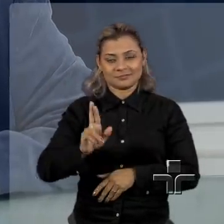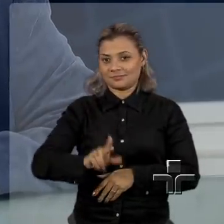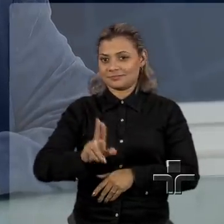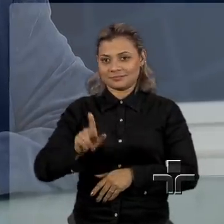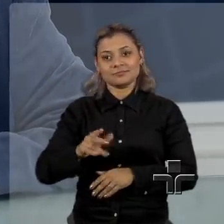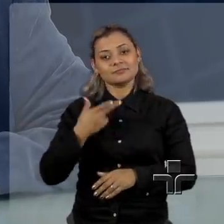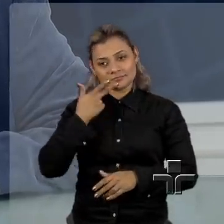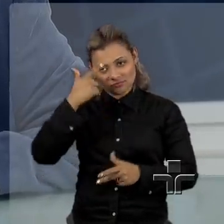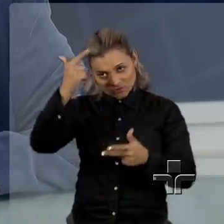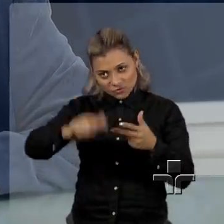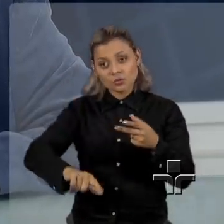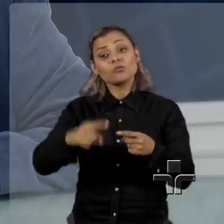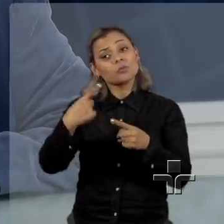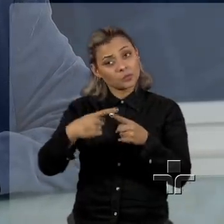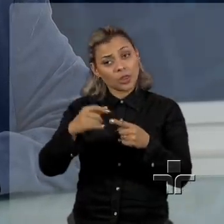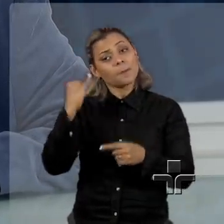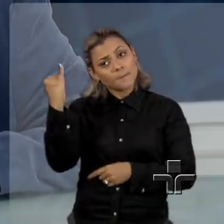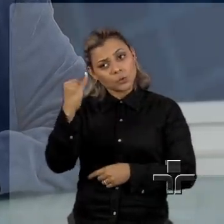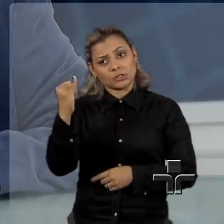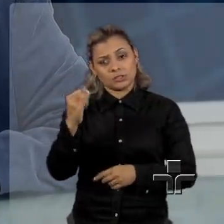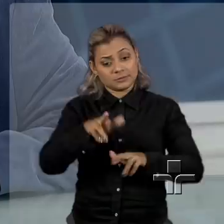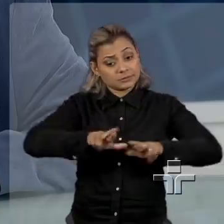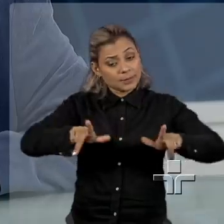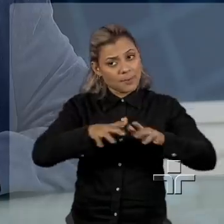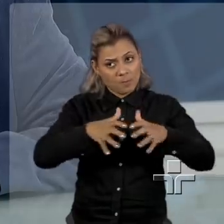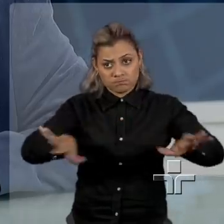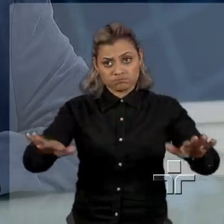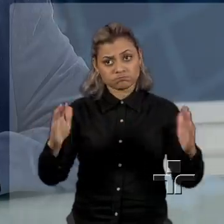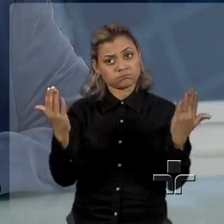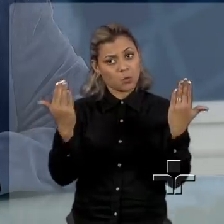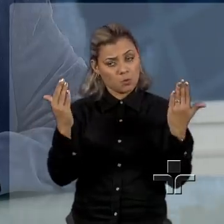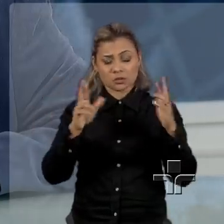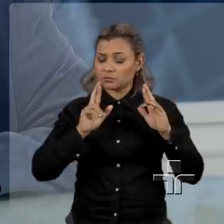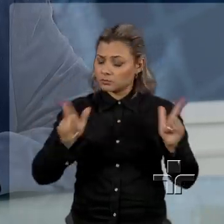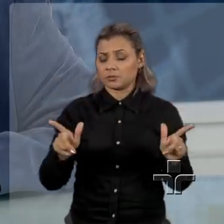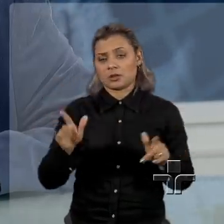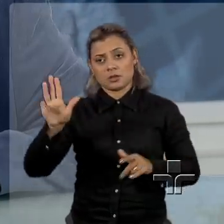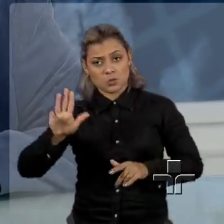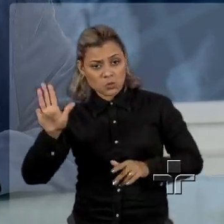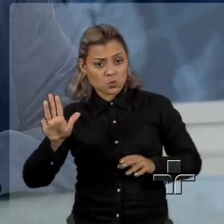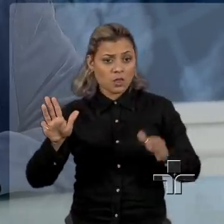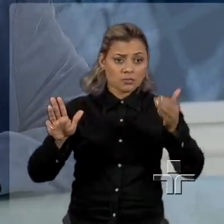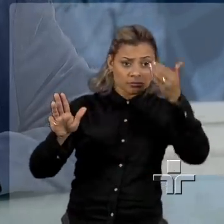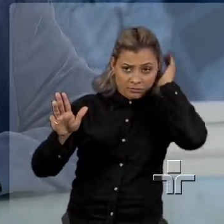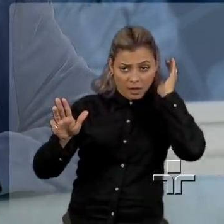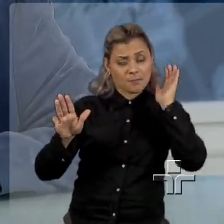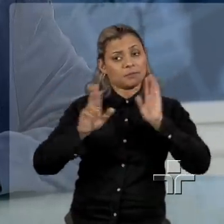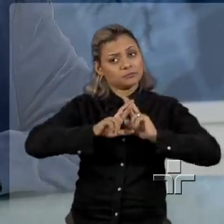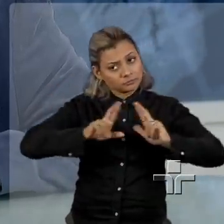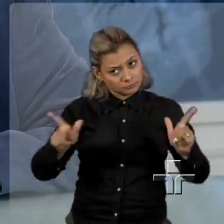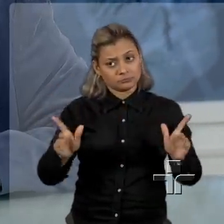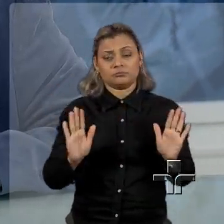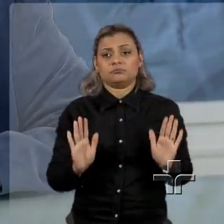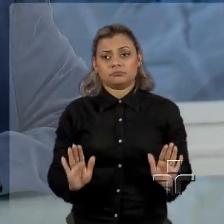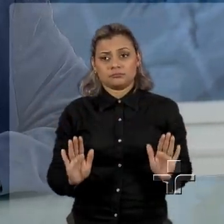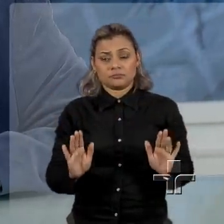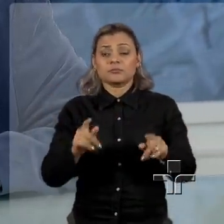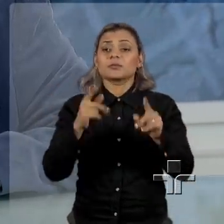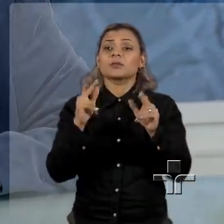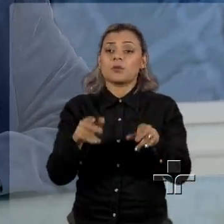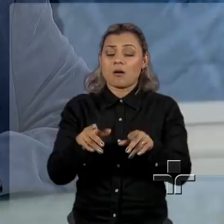insisto nisso porque eu acho que isso é fundamental. Do ponto de vista da narrativa histórica, da compreensão do establishment